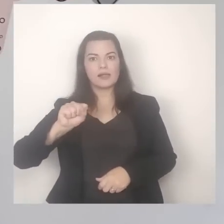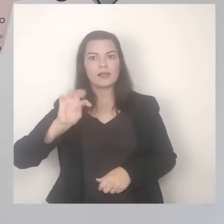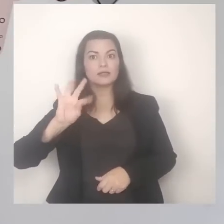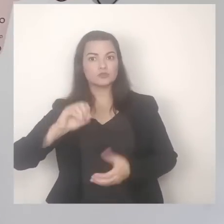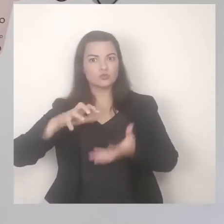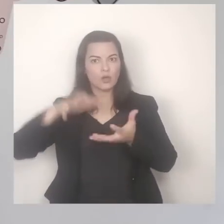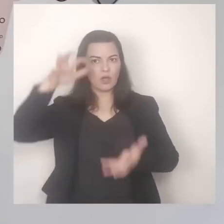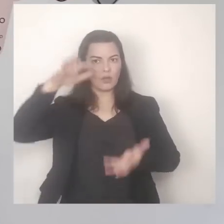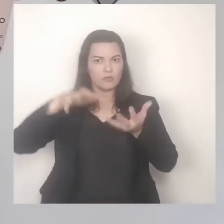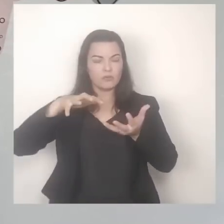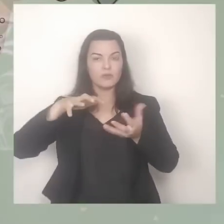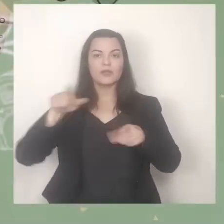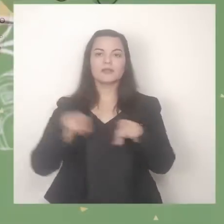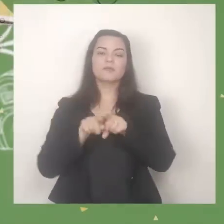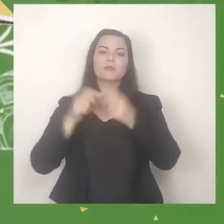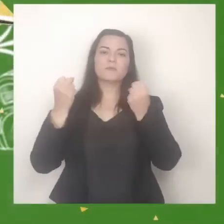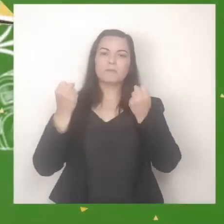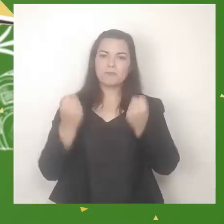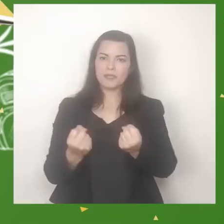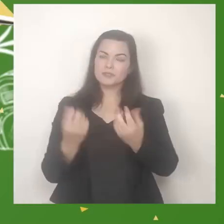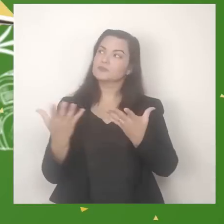de peso. Olhem aí.